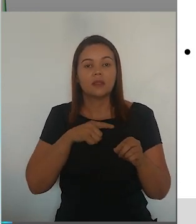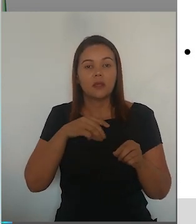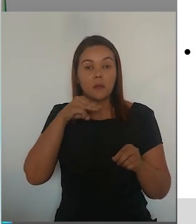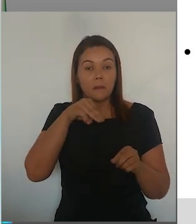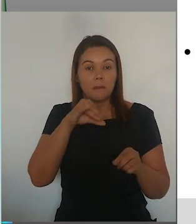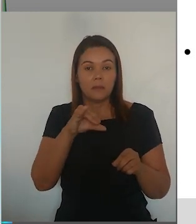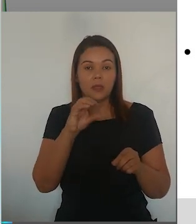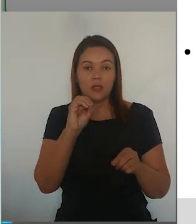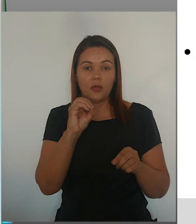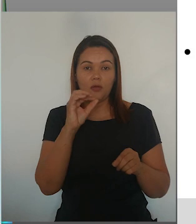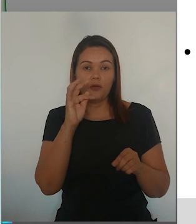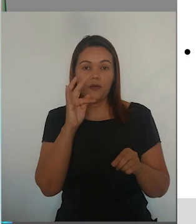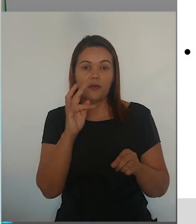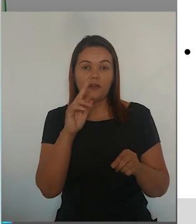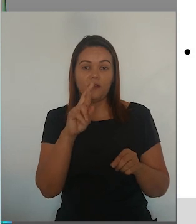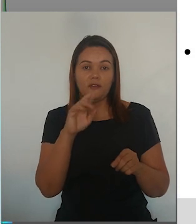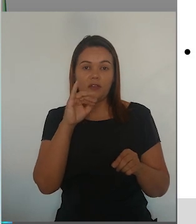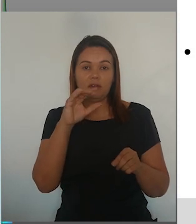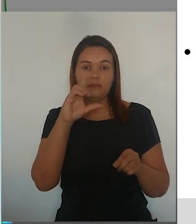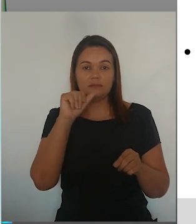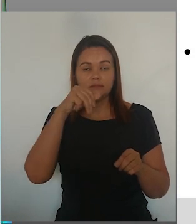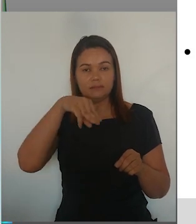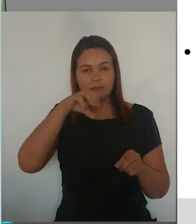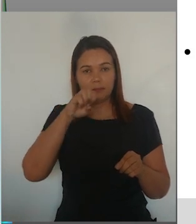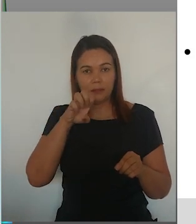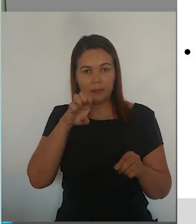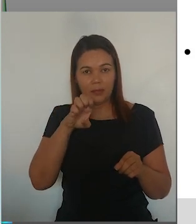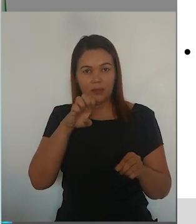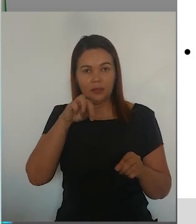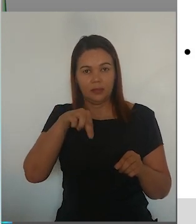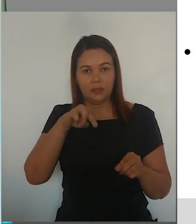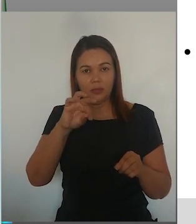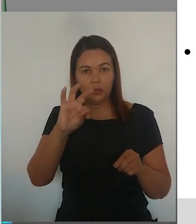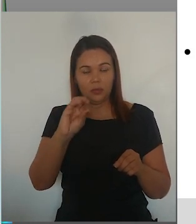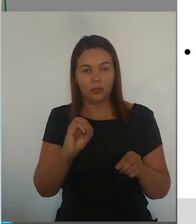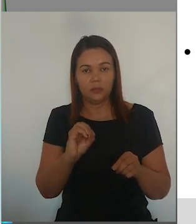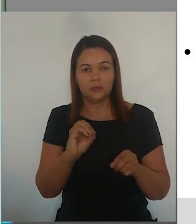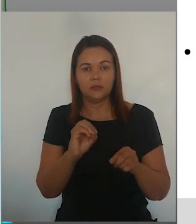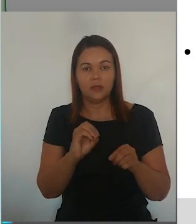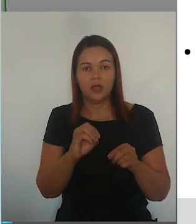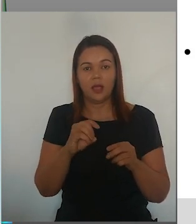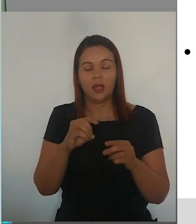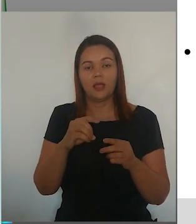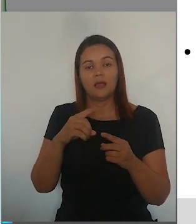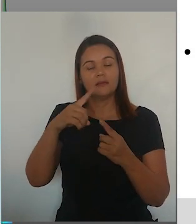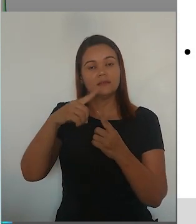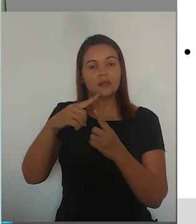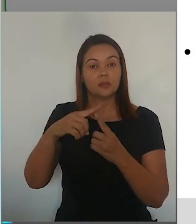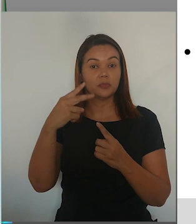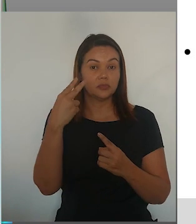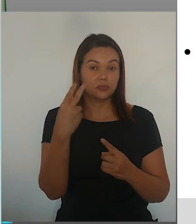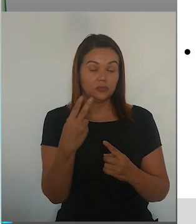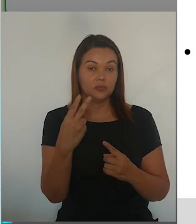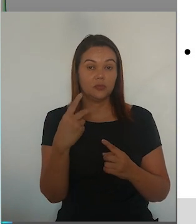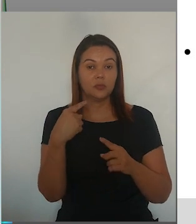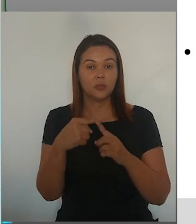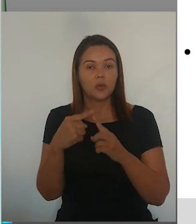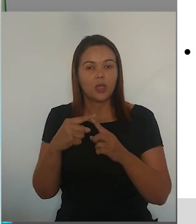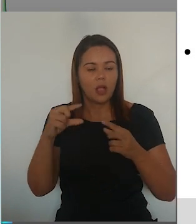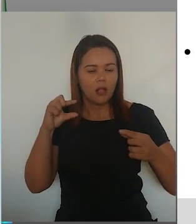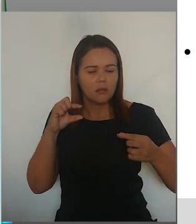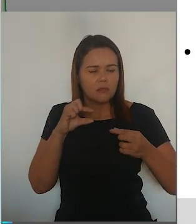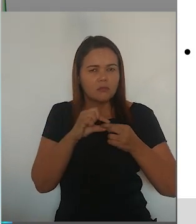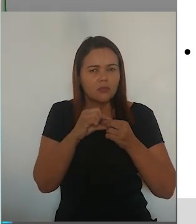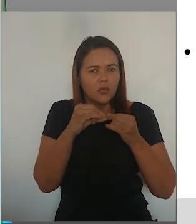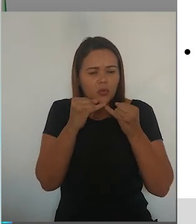Por outro lado, o miofilamento espesso é representado pela miosina do tipo 2, que